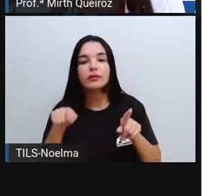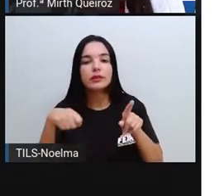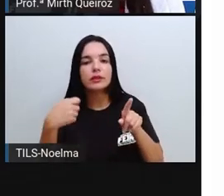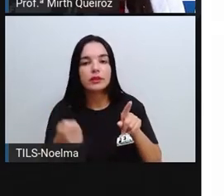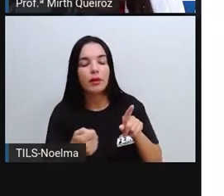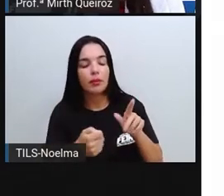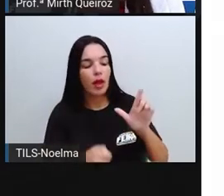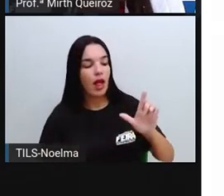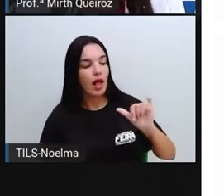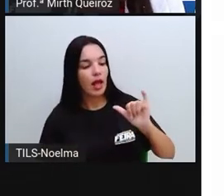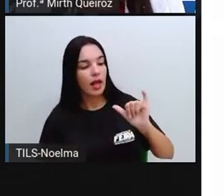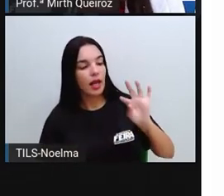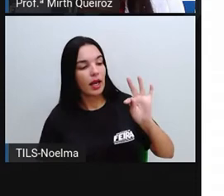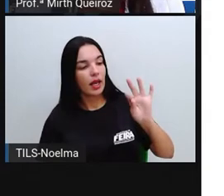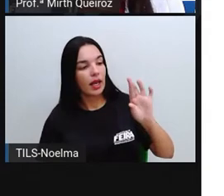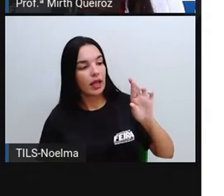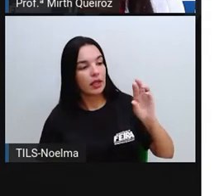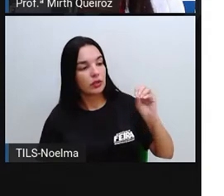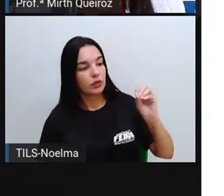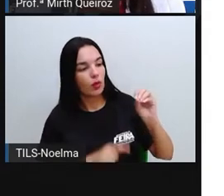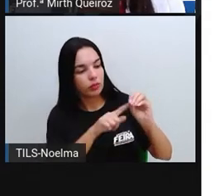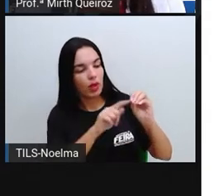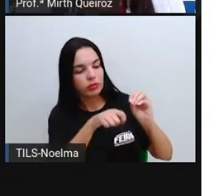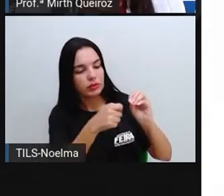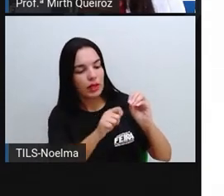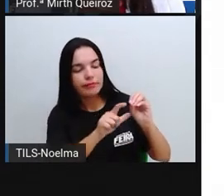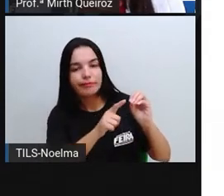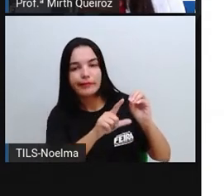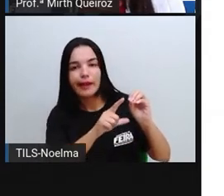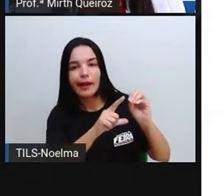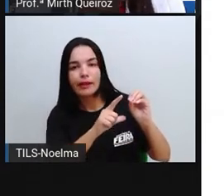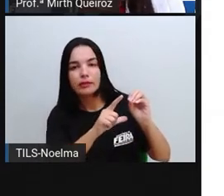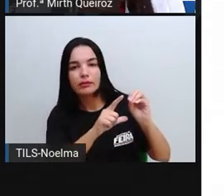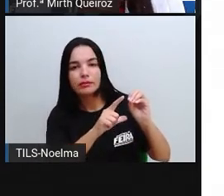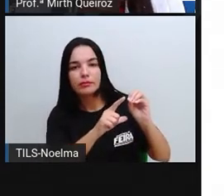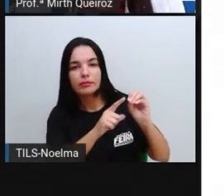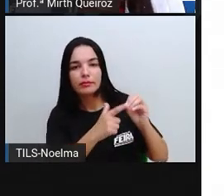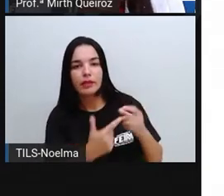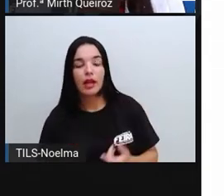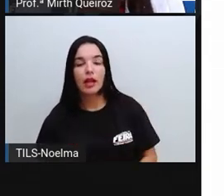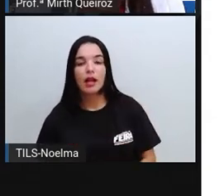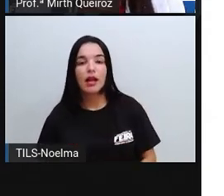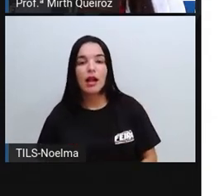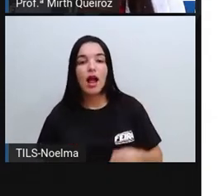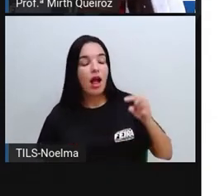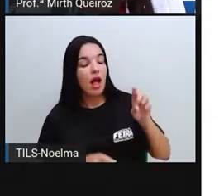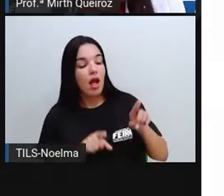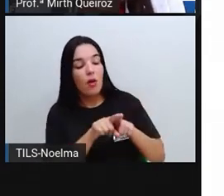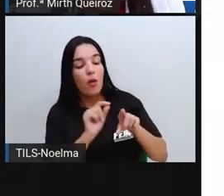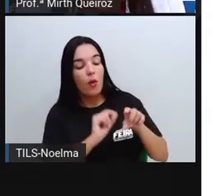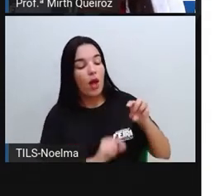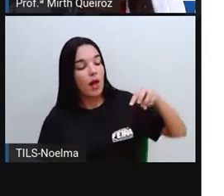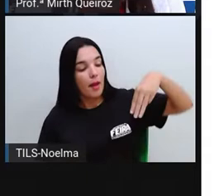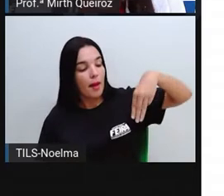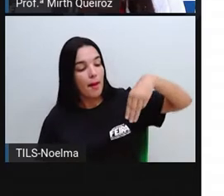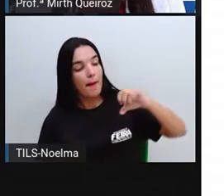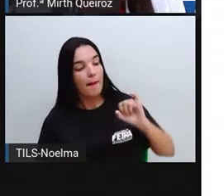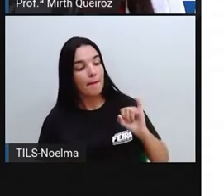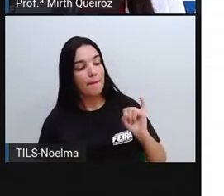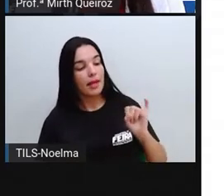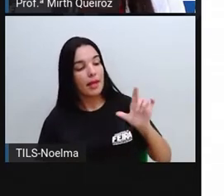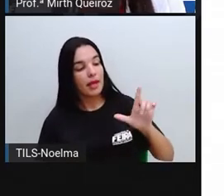gente utiliza que a sigla que a gente utiliza para poder representar essas unidades de medida aqui de capacidade é o litro